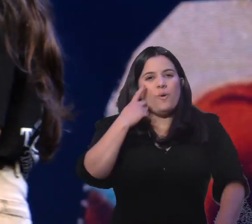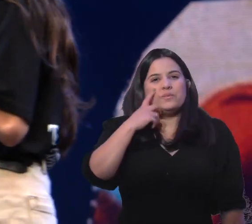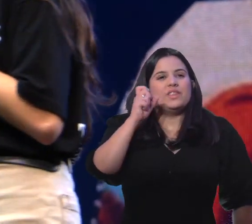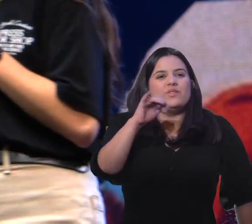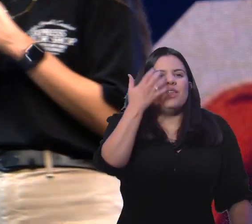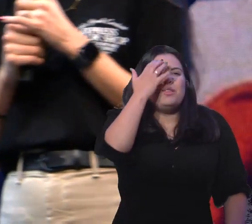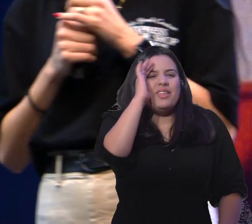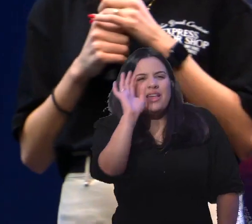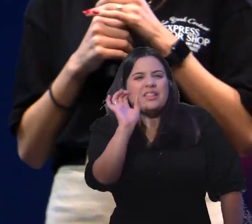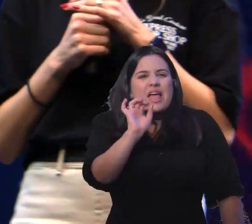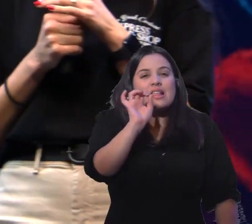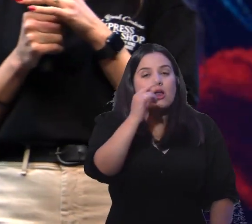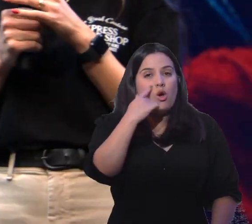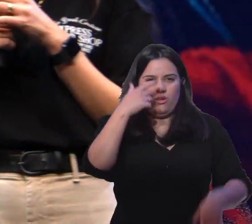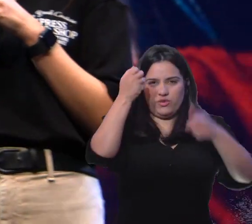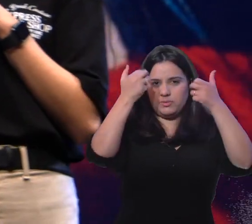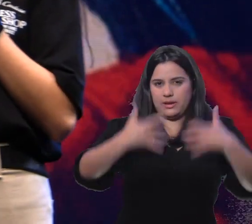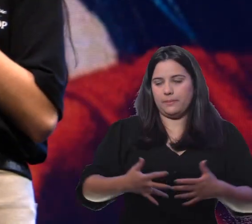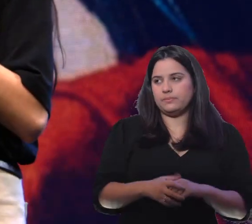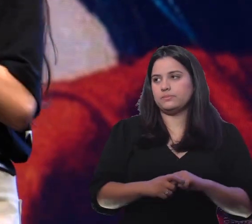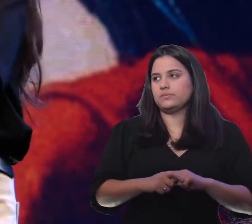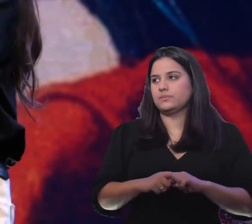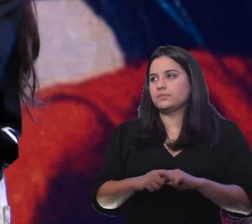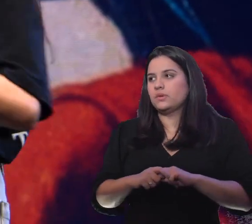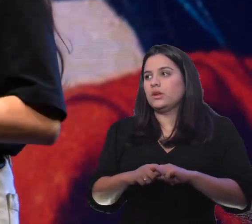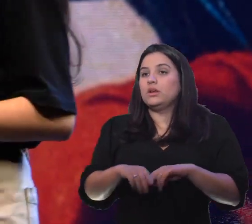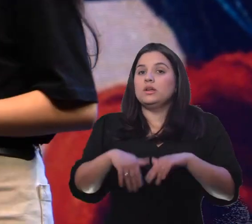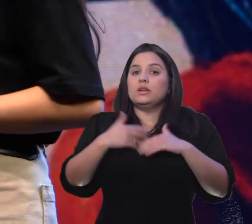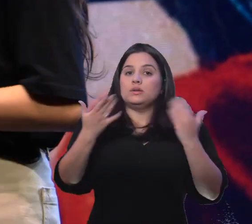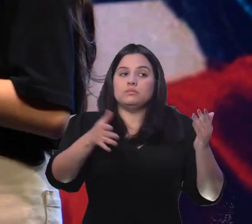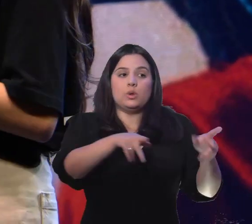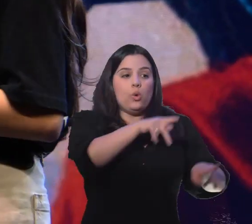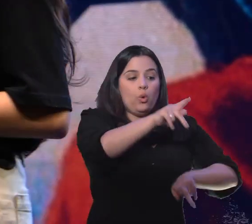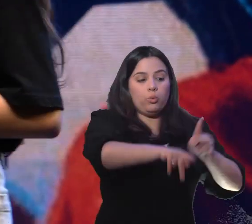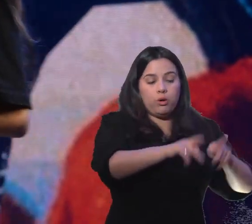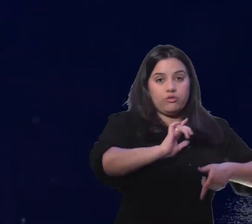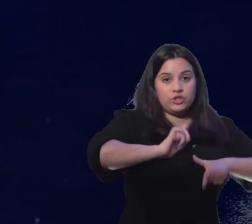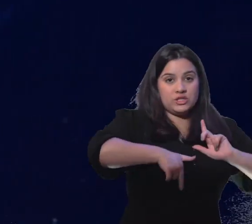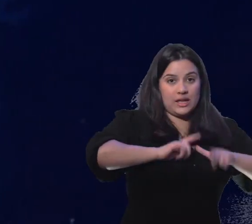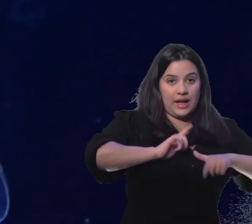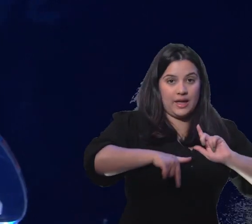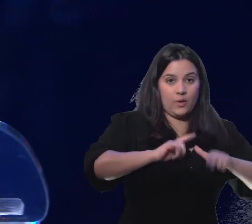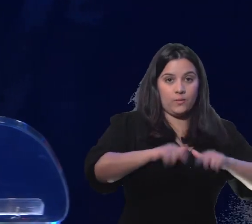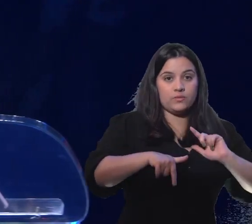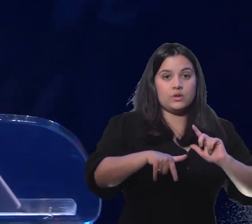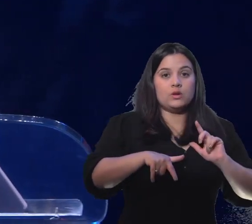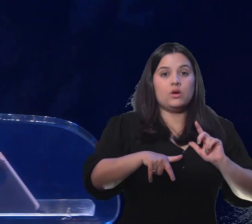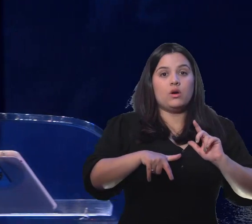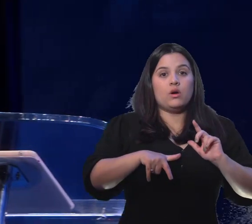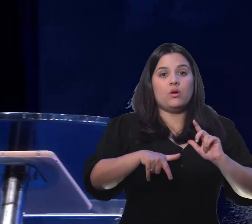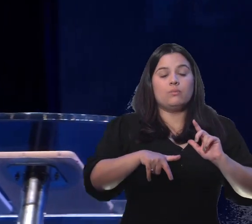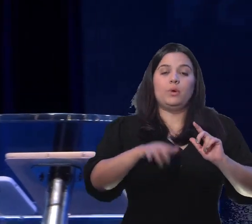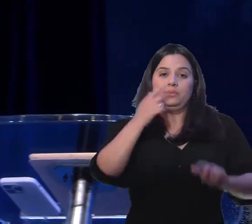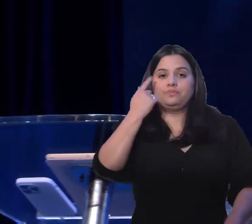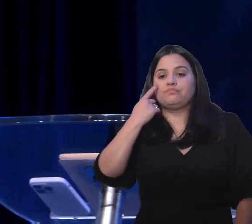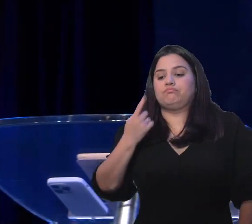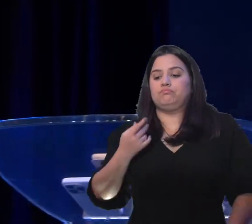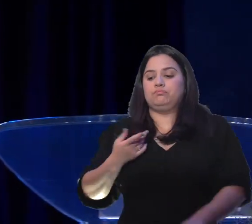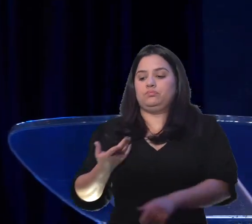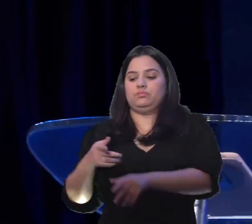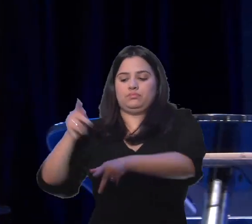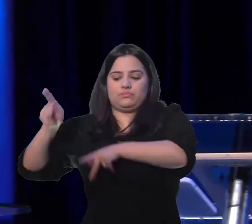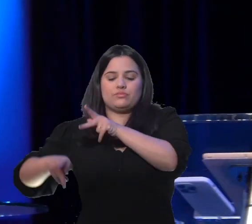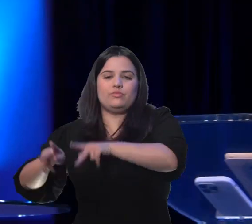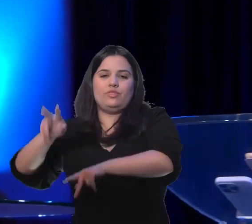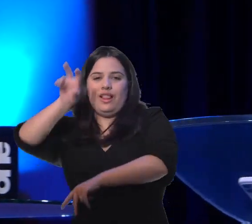muito bem o que estava acontecendo. Então, o povo de Israel tinha acabado de ser resgatado por Deus do Egito. Vocês conhecem